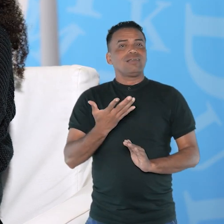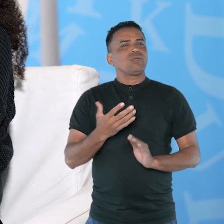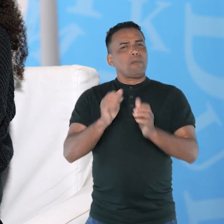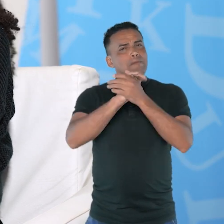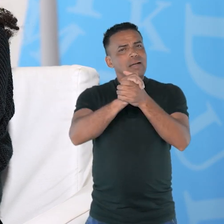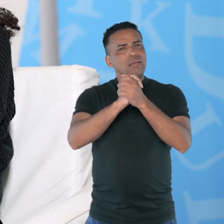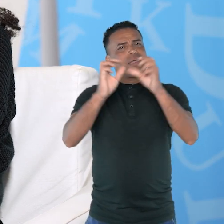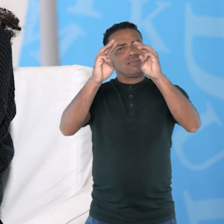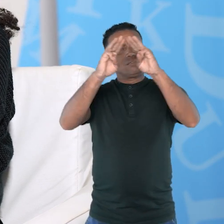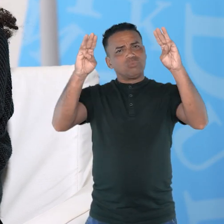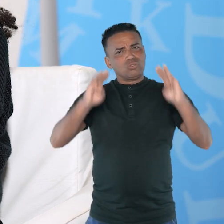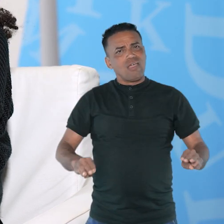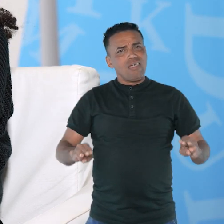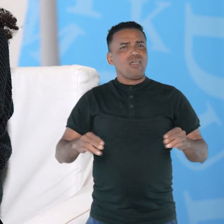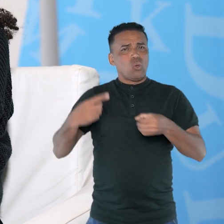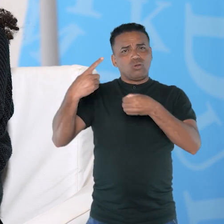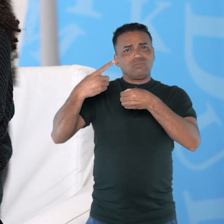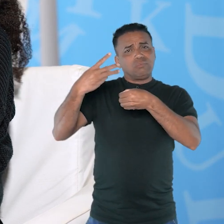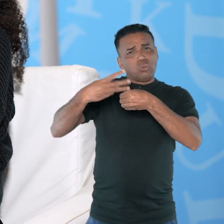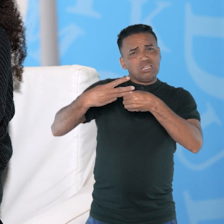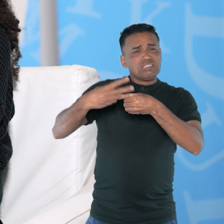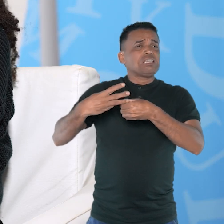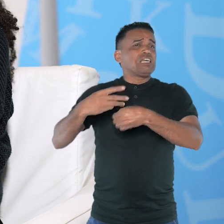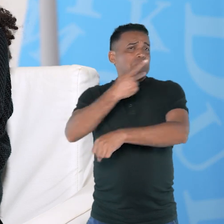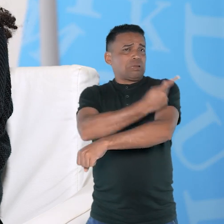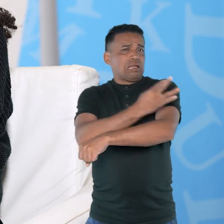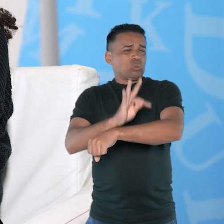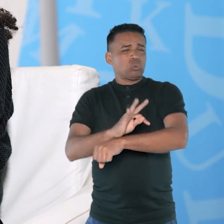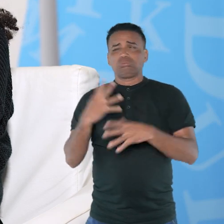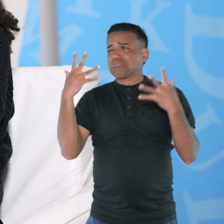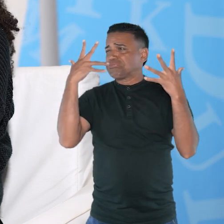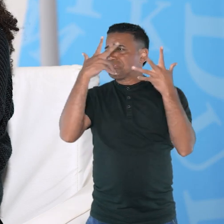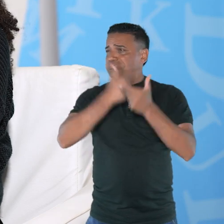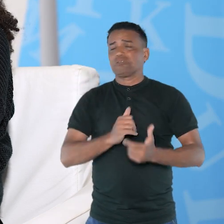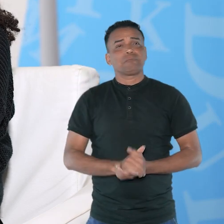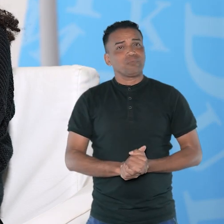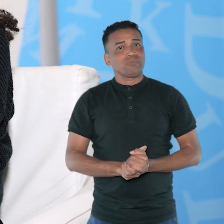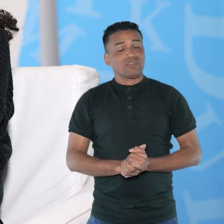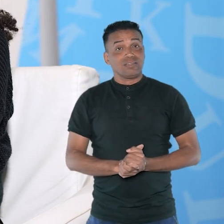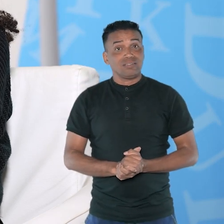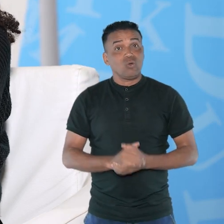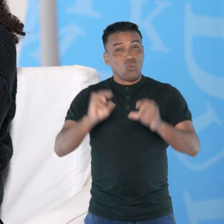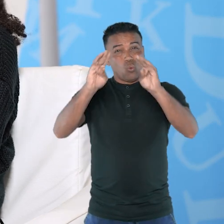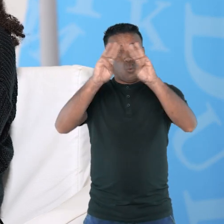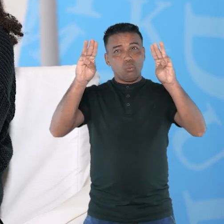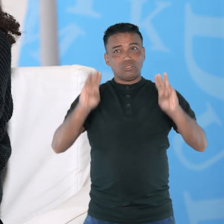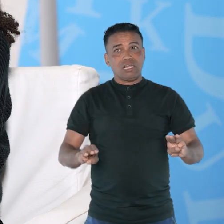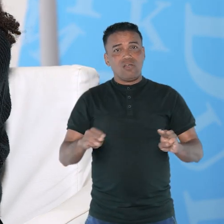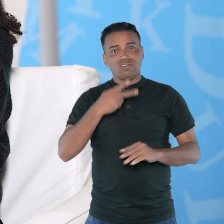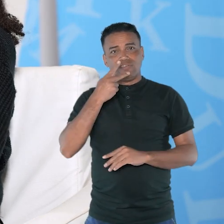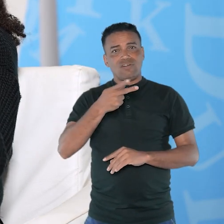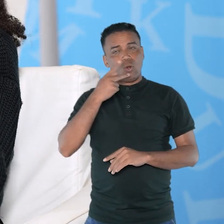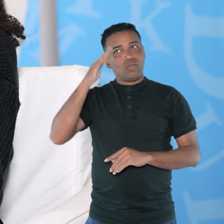tão bonito no município. E o museu ele tem. Você falou da coisa né,